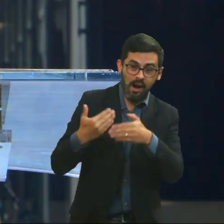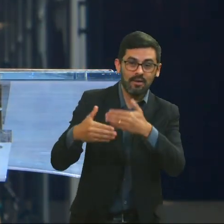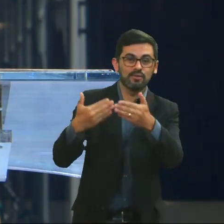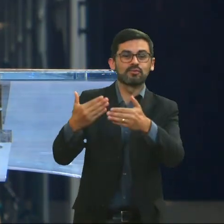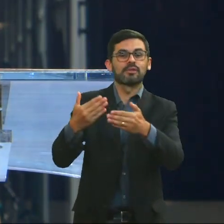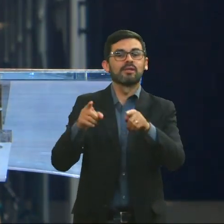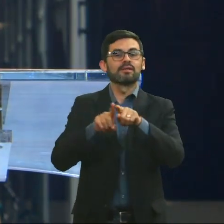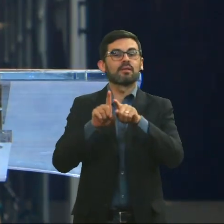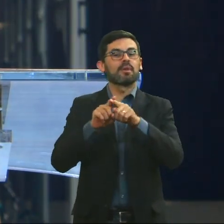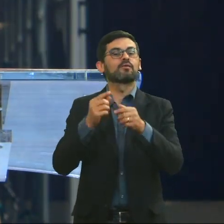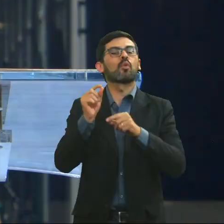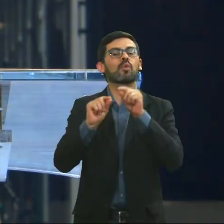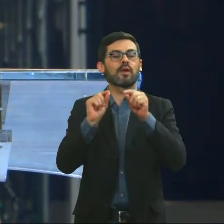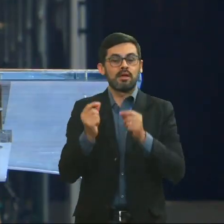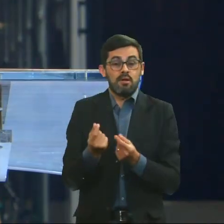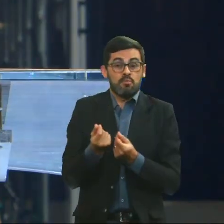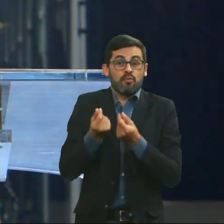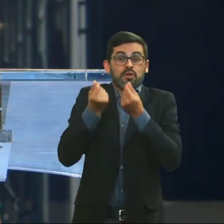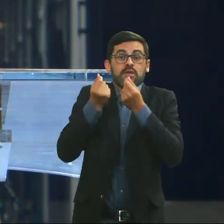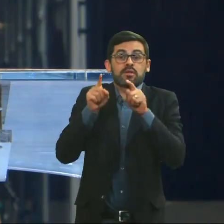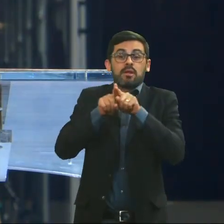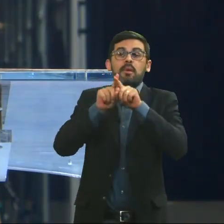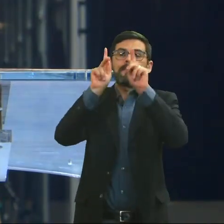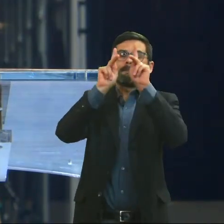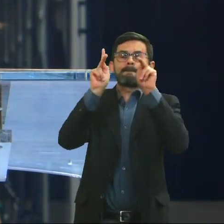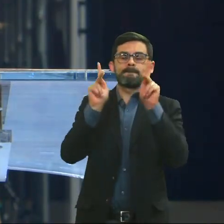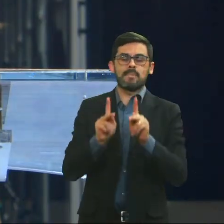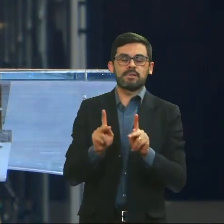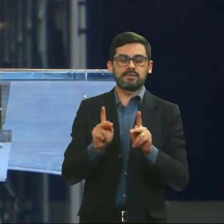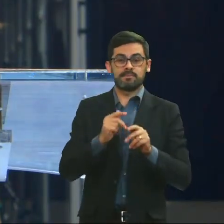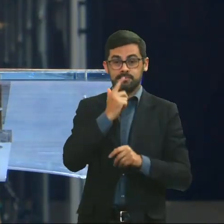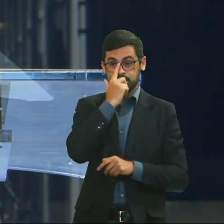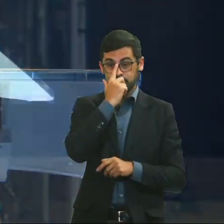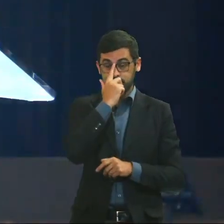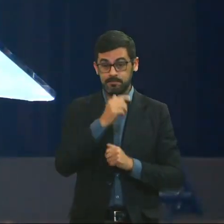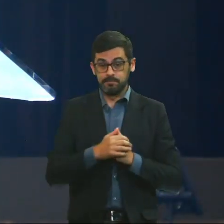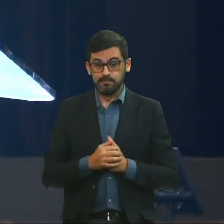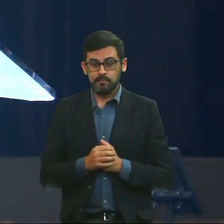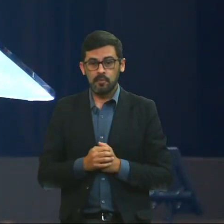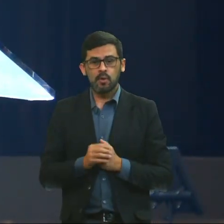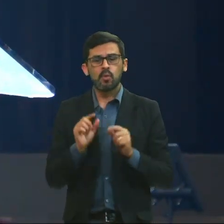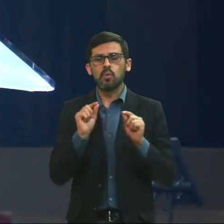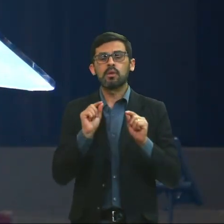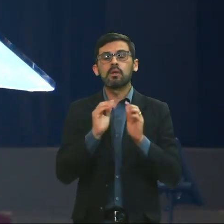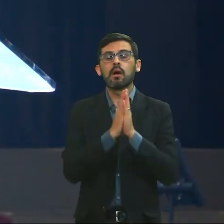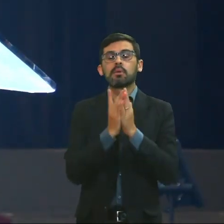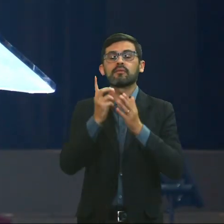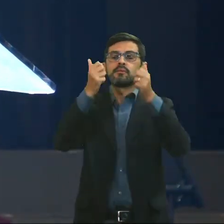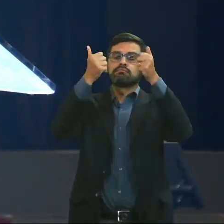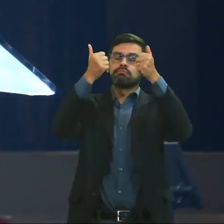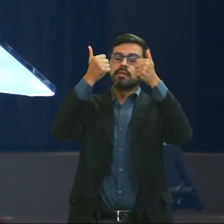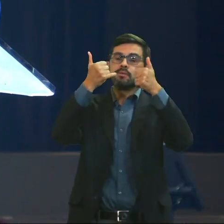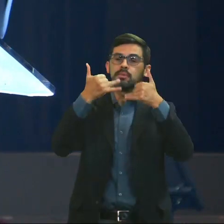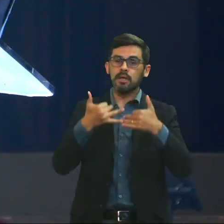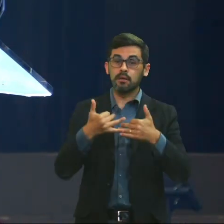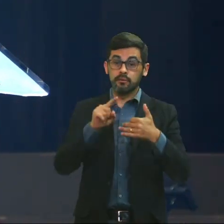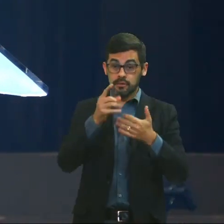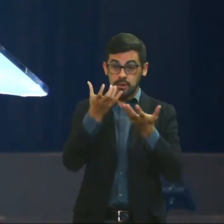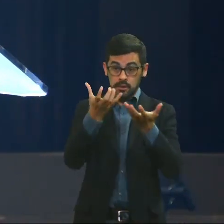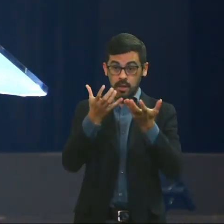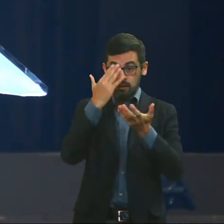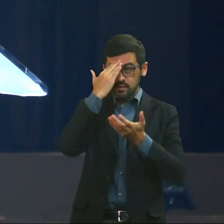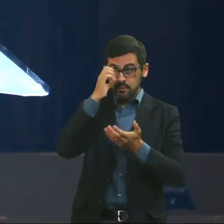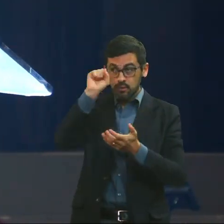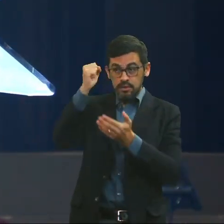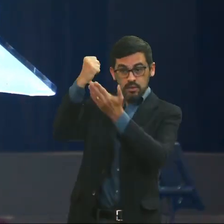você prosperidade e paz. O que a Bíblia está falando? Primeiro princípio, você quer que a sabedoria de